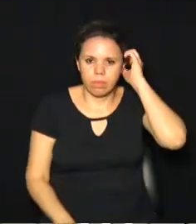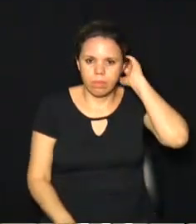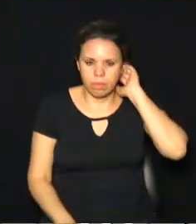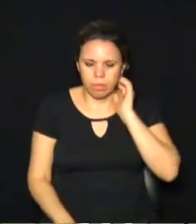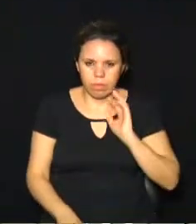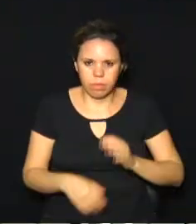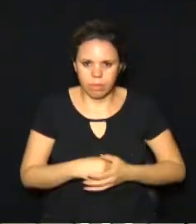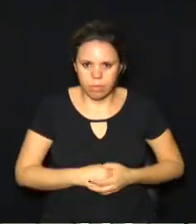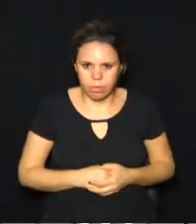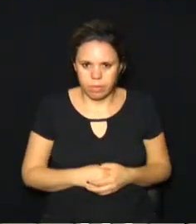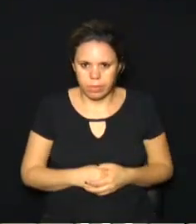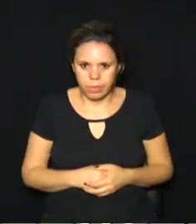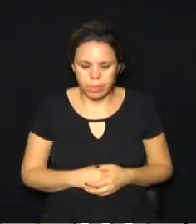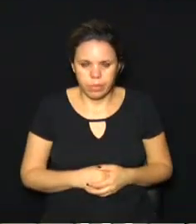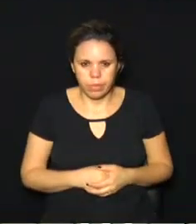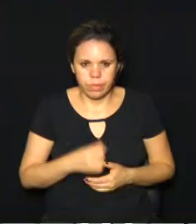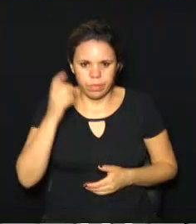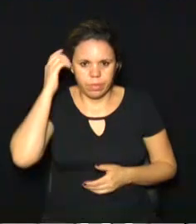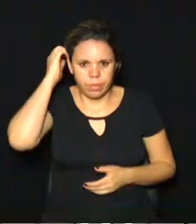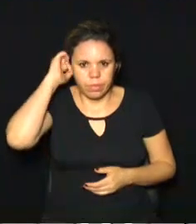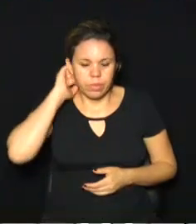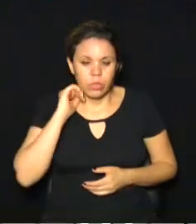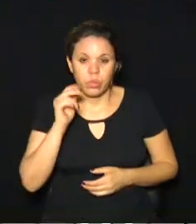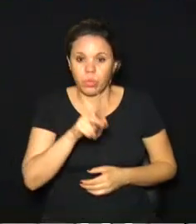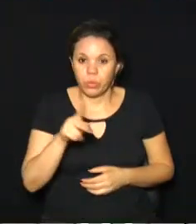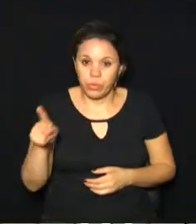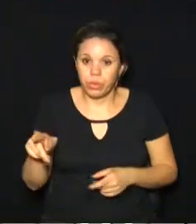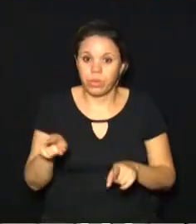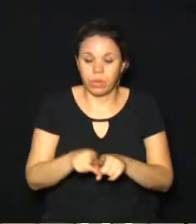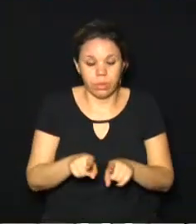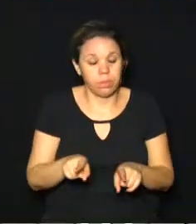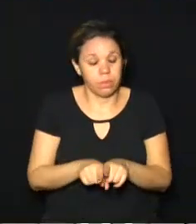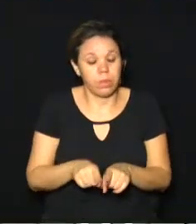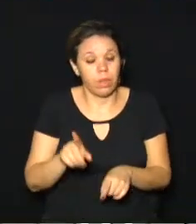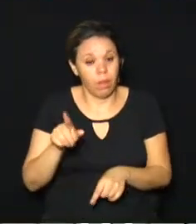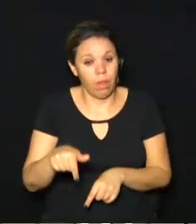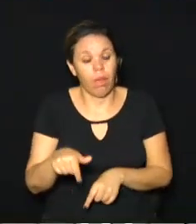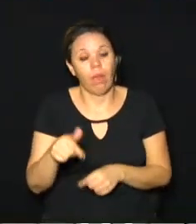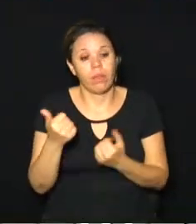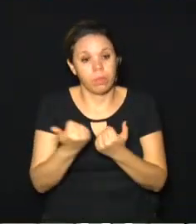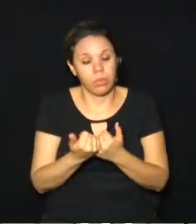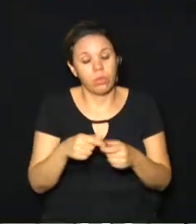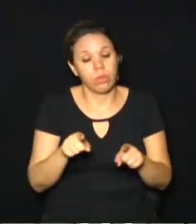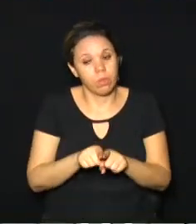A questão, como eu já falei, dos professores adjuntos, também aparece com bastante força.